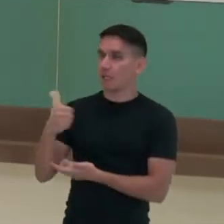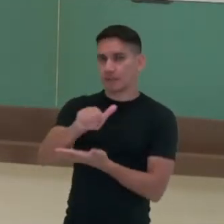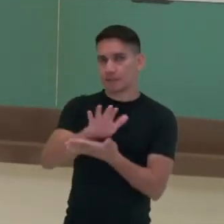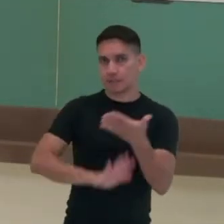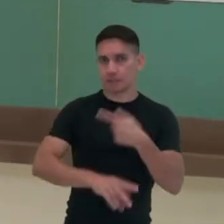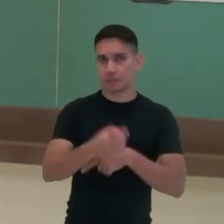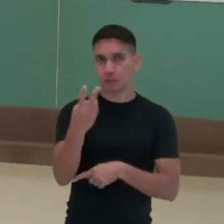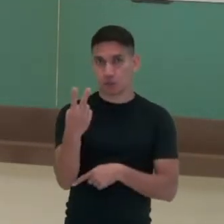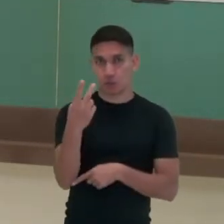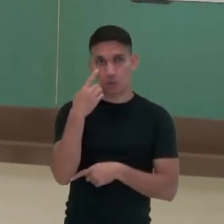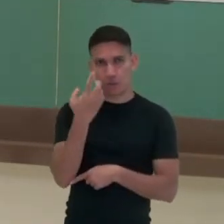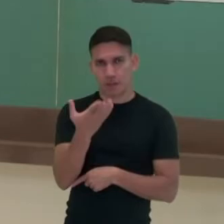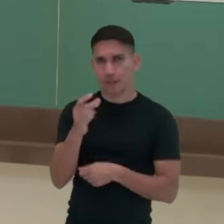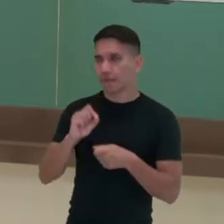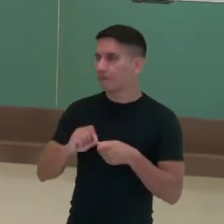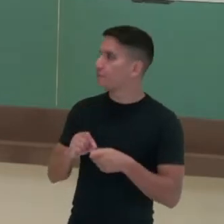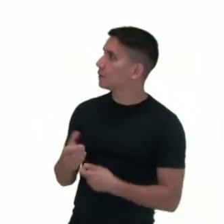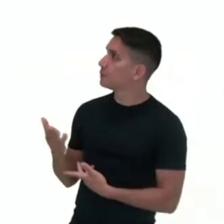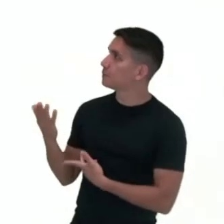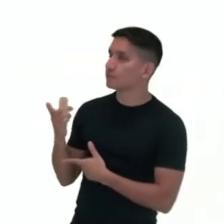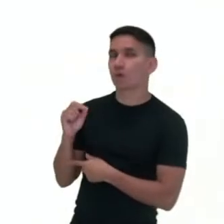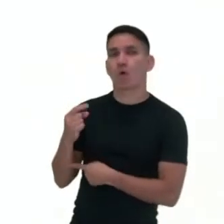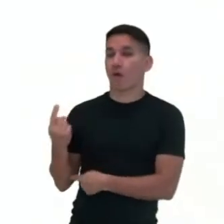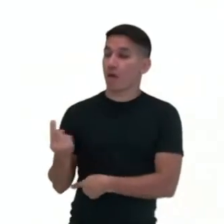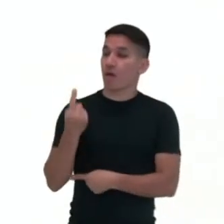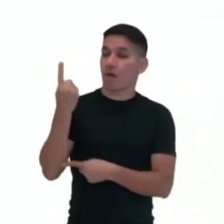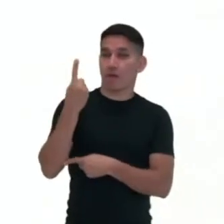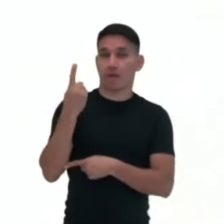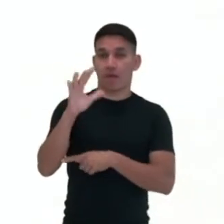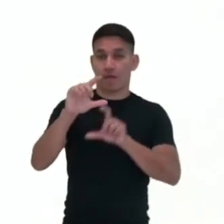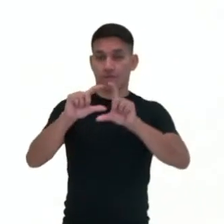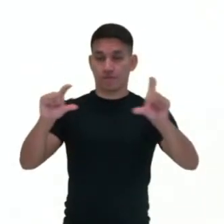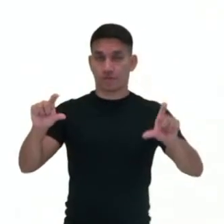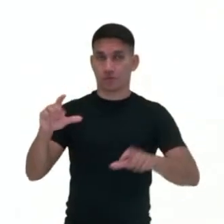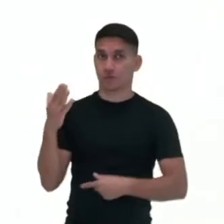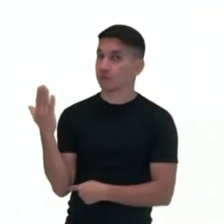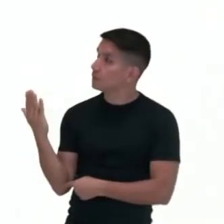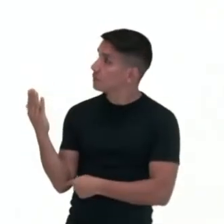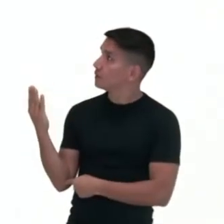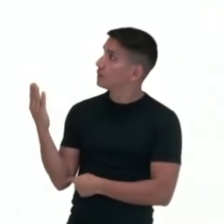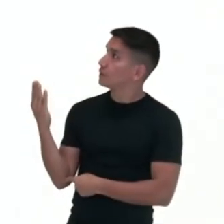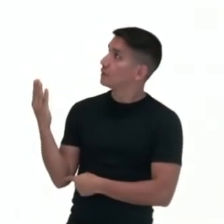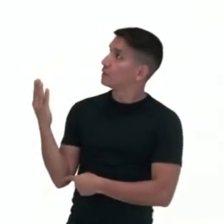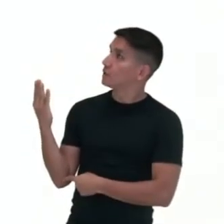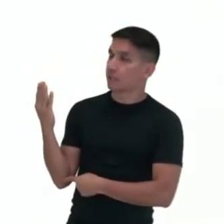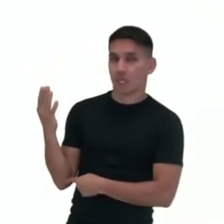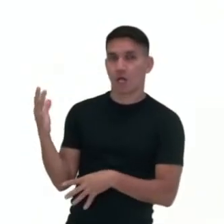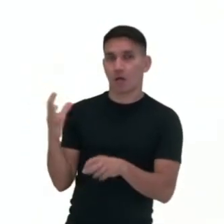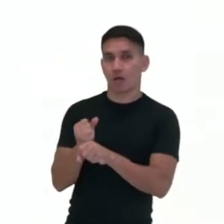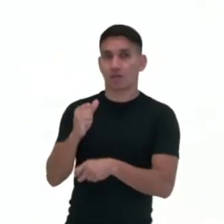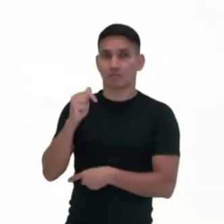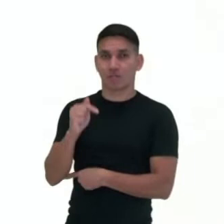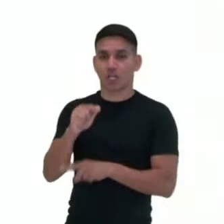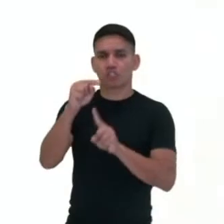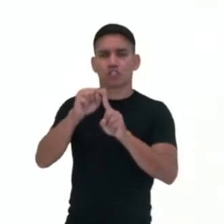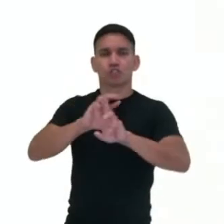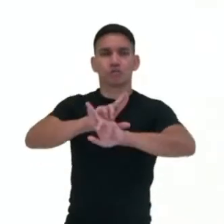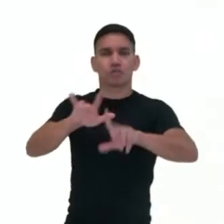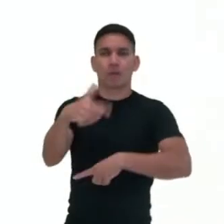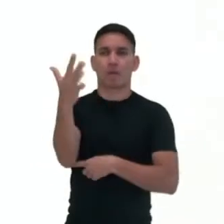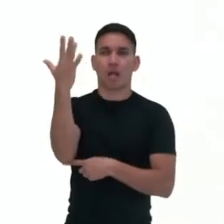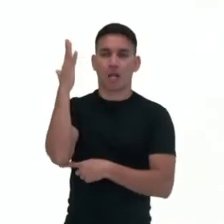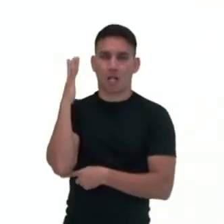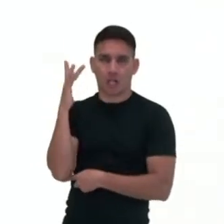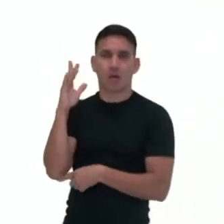Praticando 2. A altura f de x de certa espécie de eucalipto, em função da sua